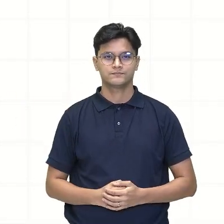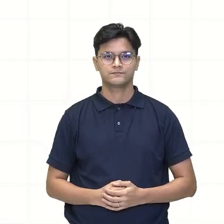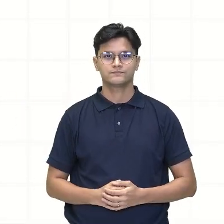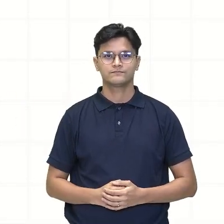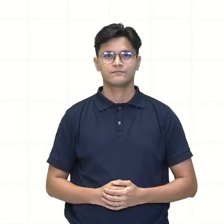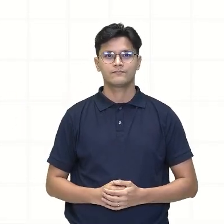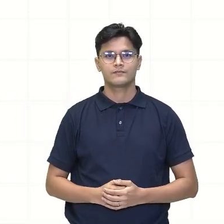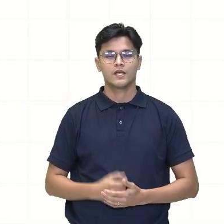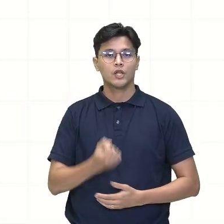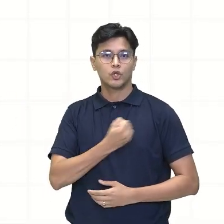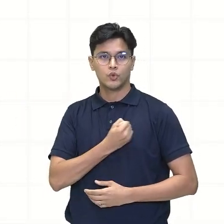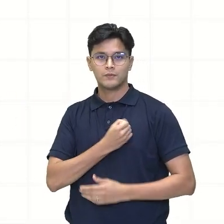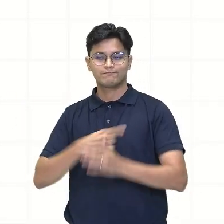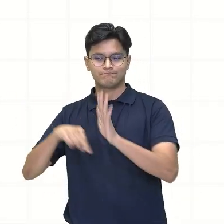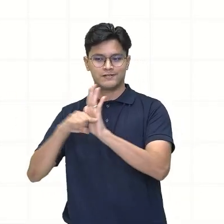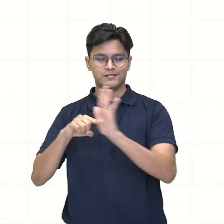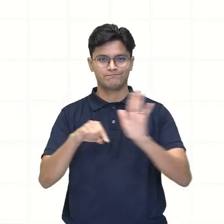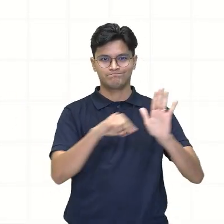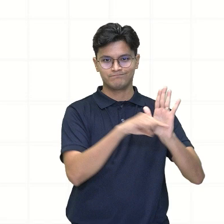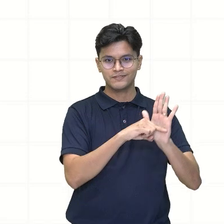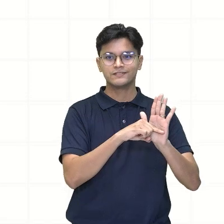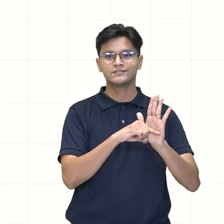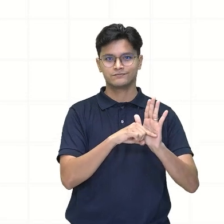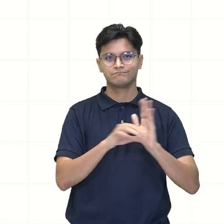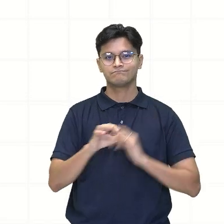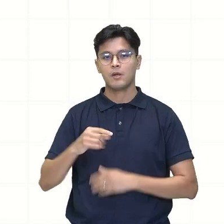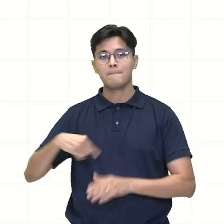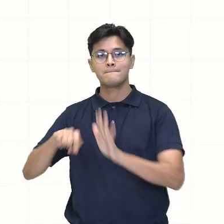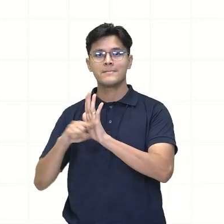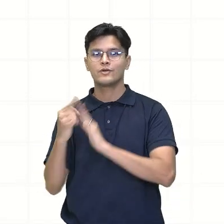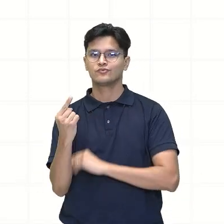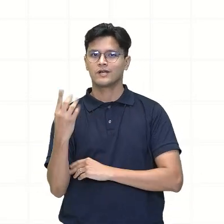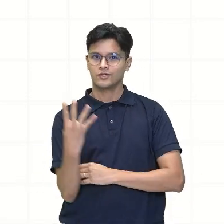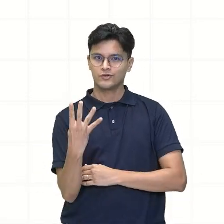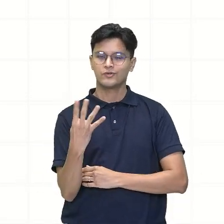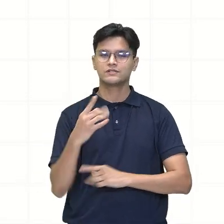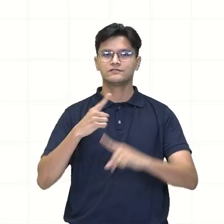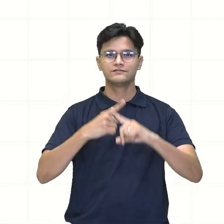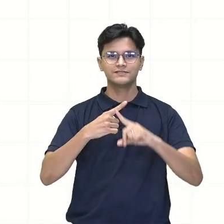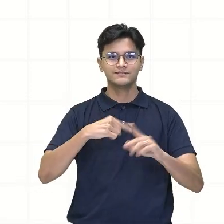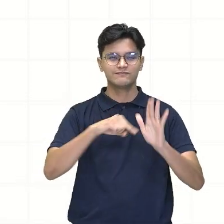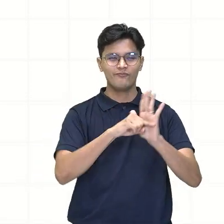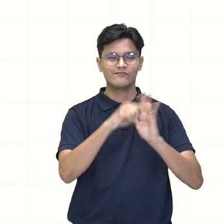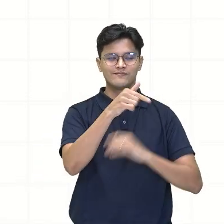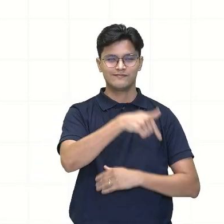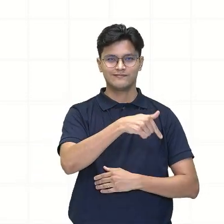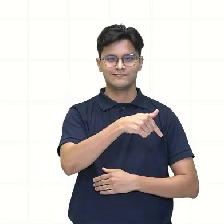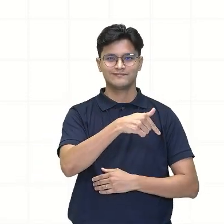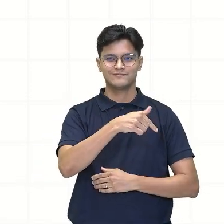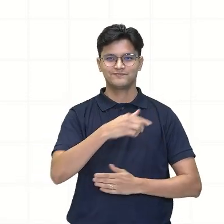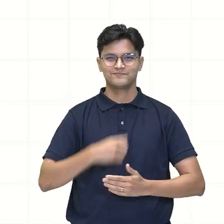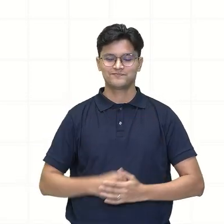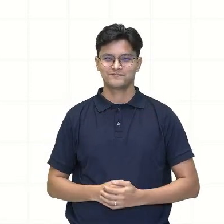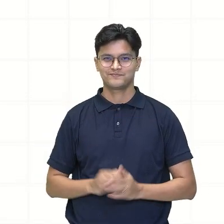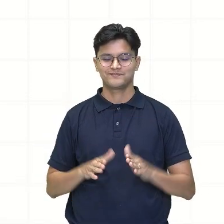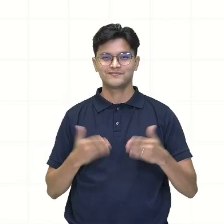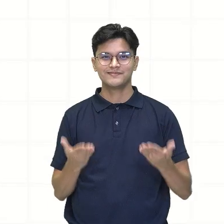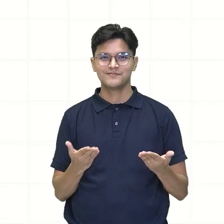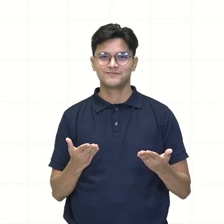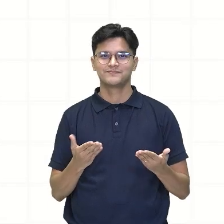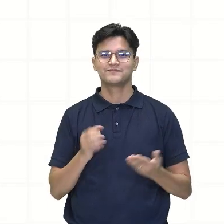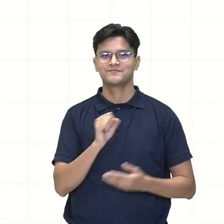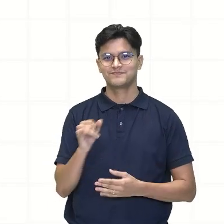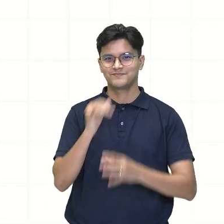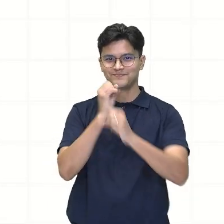números negativos. Menos 14 vezes menos 7. Como a gente está multiplicando